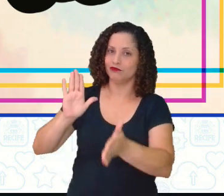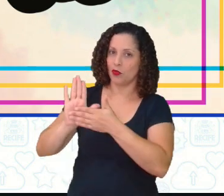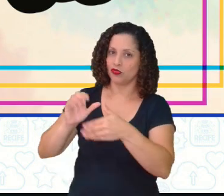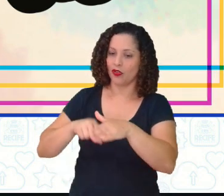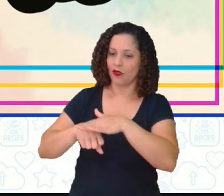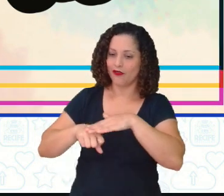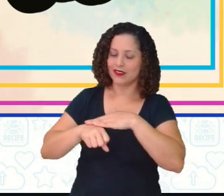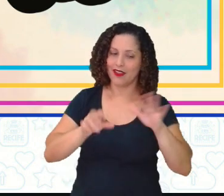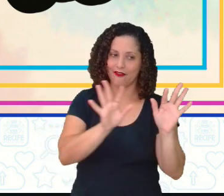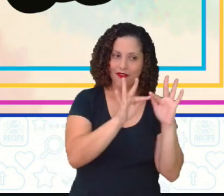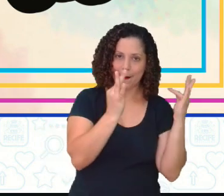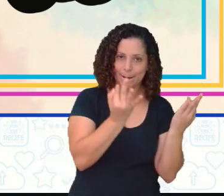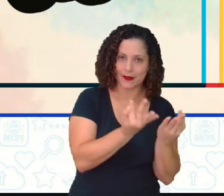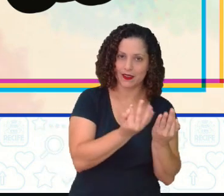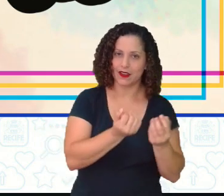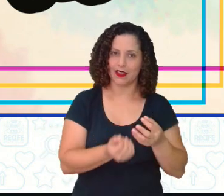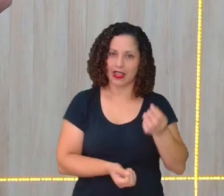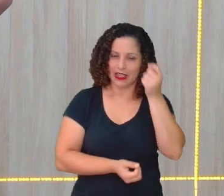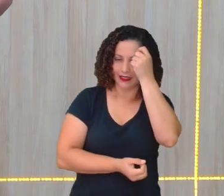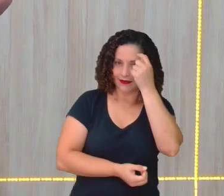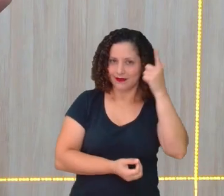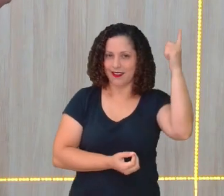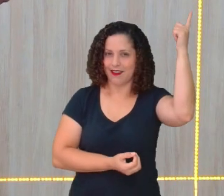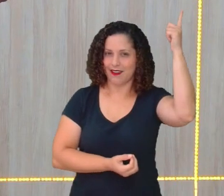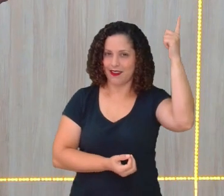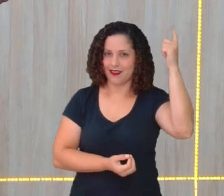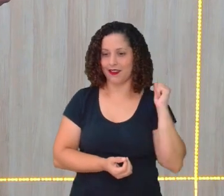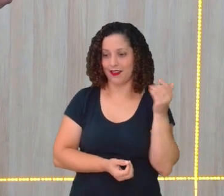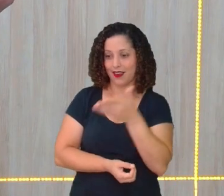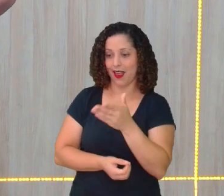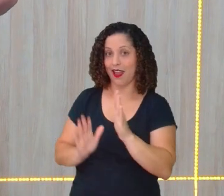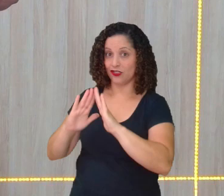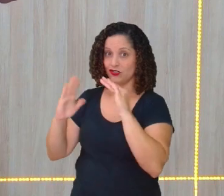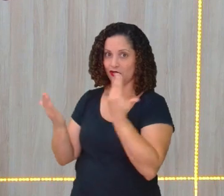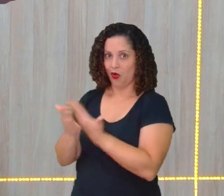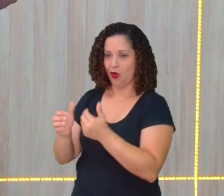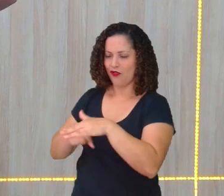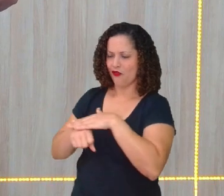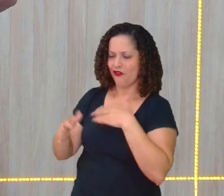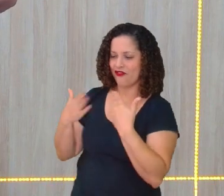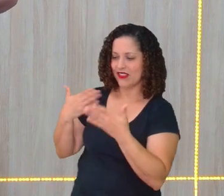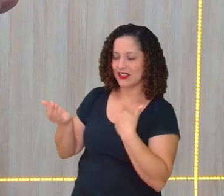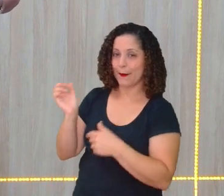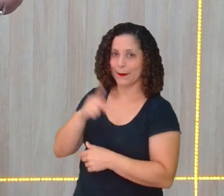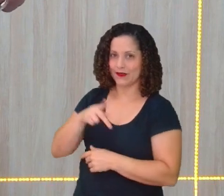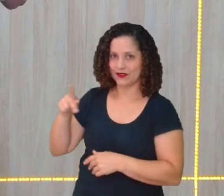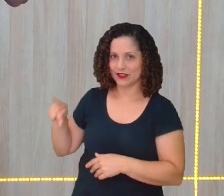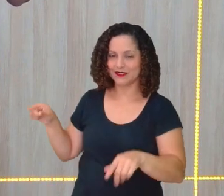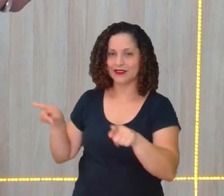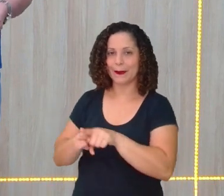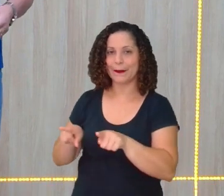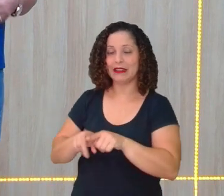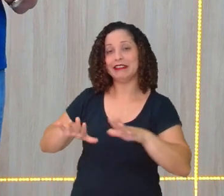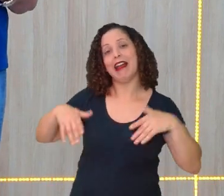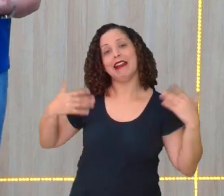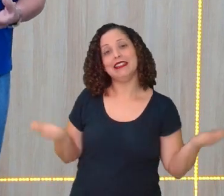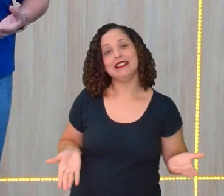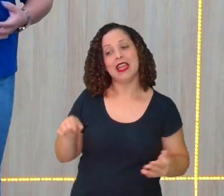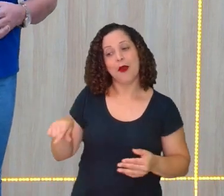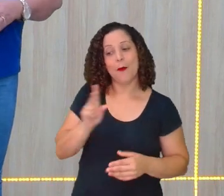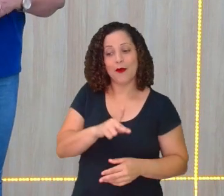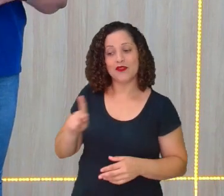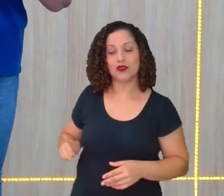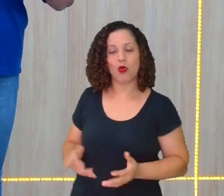aí com a família, leva essa ideia lá para a escola, conversa com o seu professor, quem sabe ele vai,